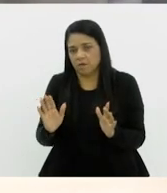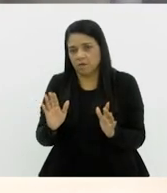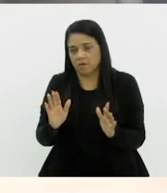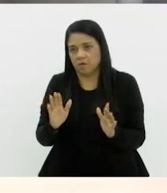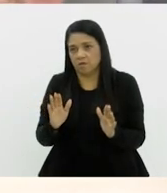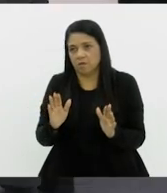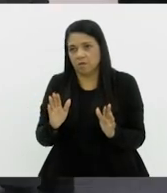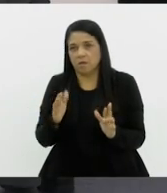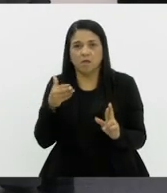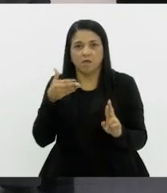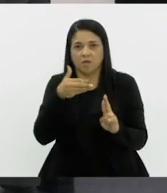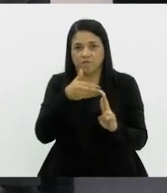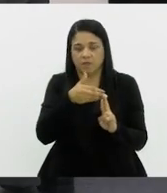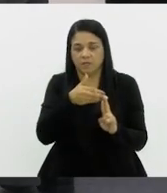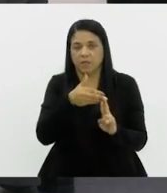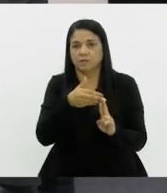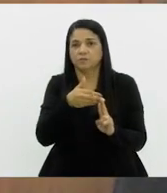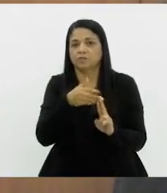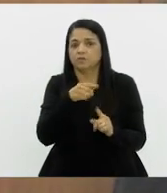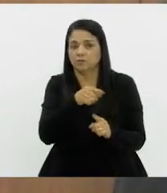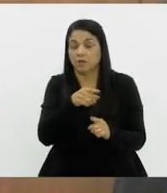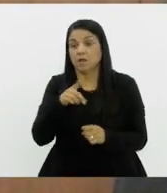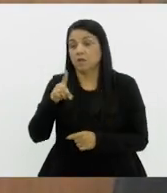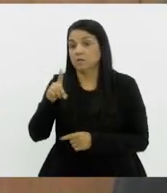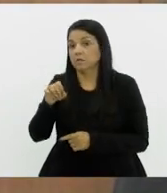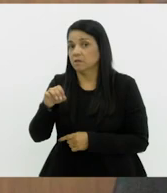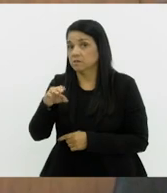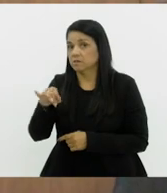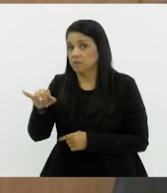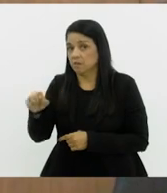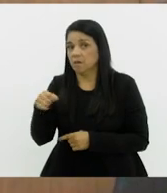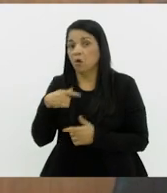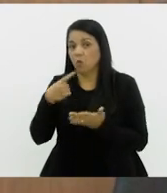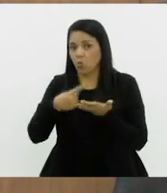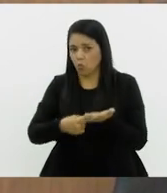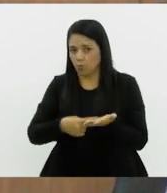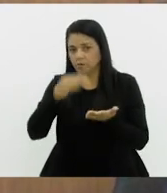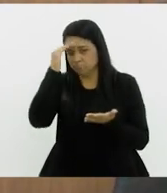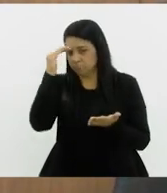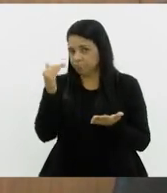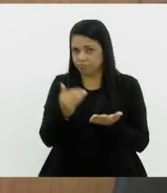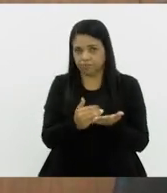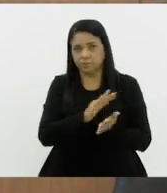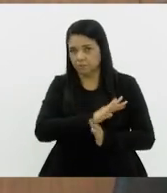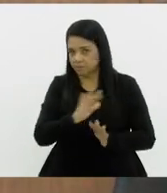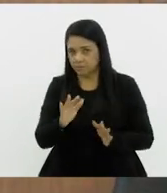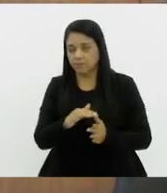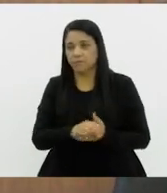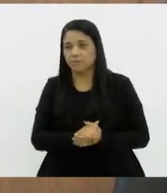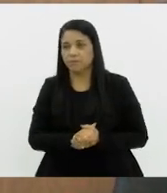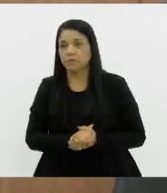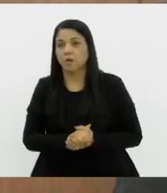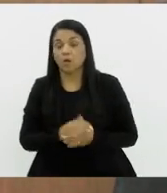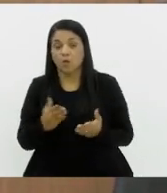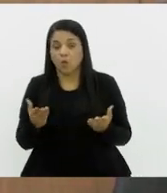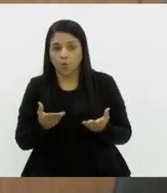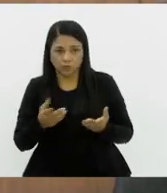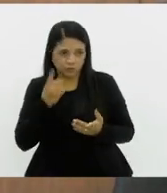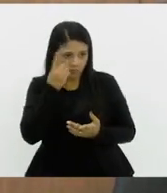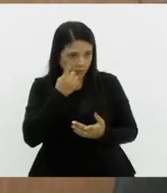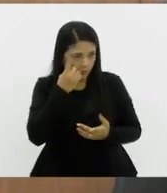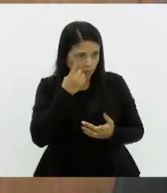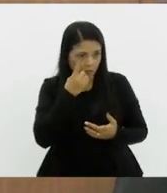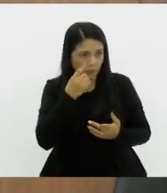visível a identificação. A estipulação do DSEA, ela não se questiona, ela se cumpre. Se cumpre. O ponto aqui só, deputado, é o seguinte, não é feito hoje, não é porque